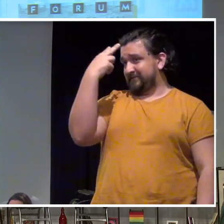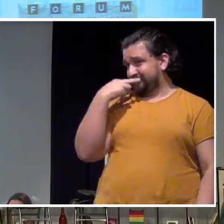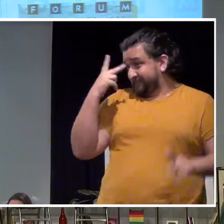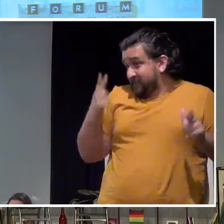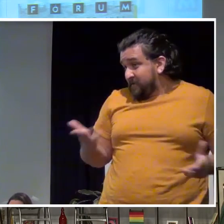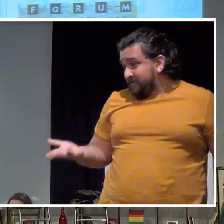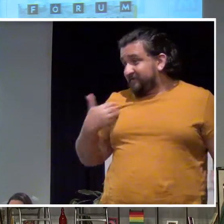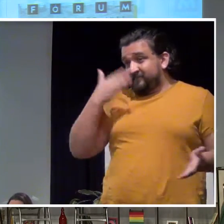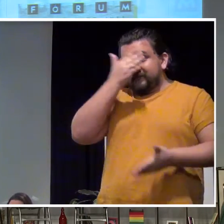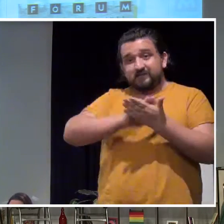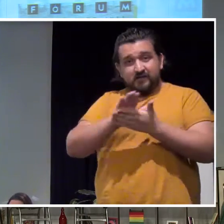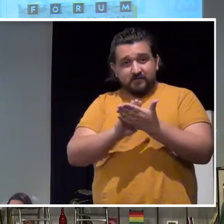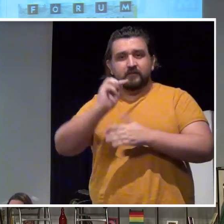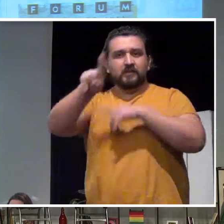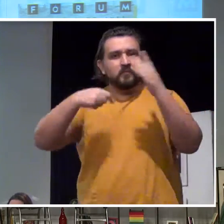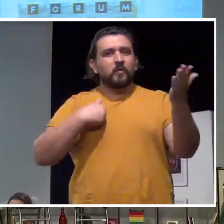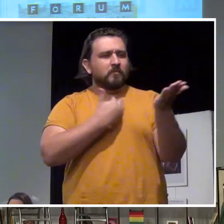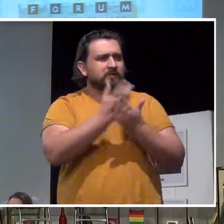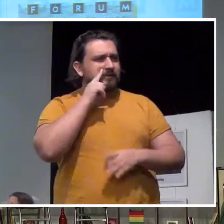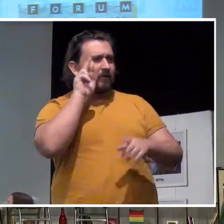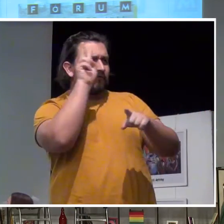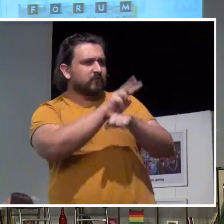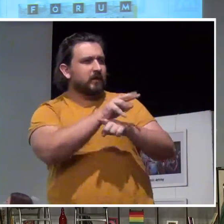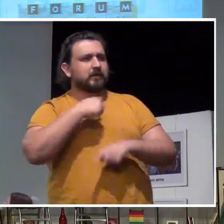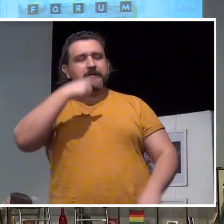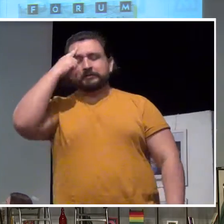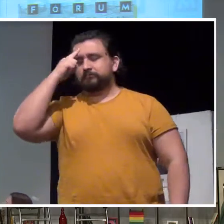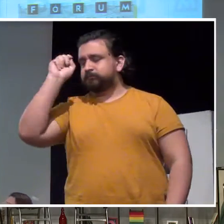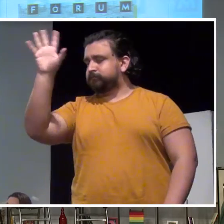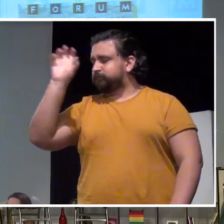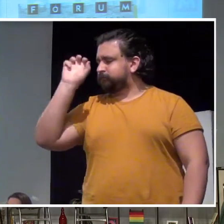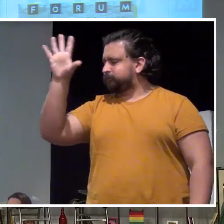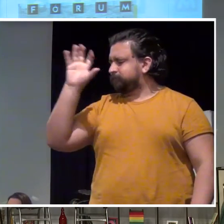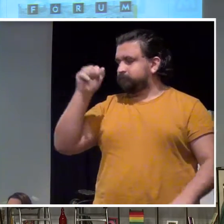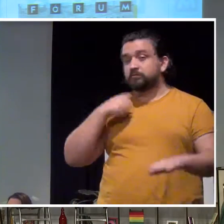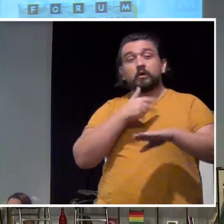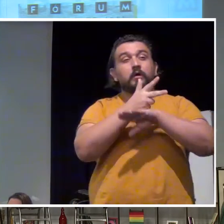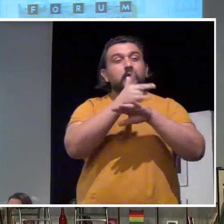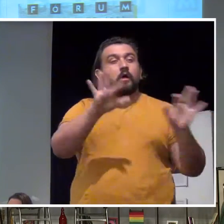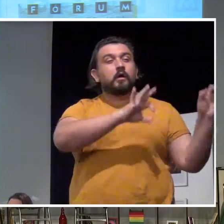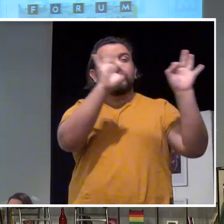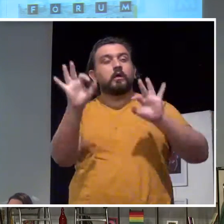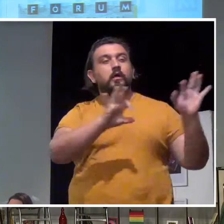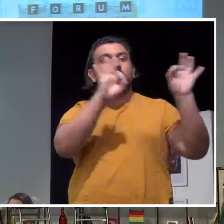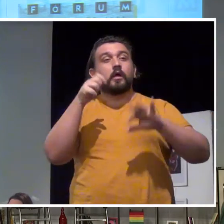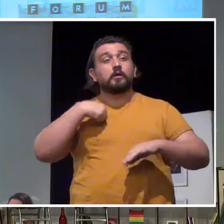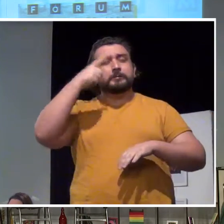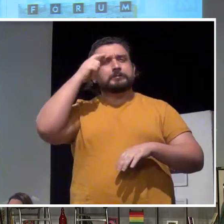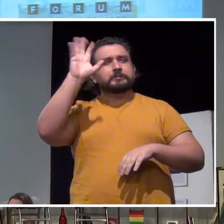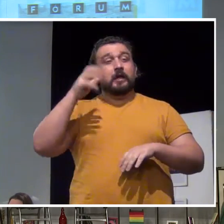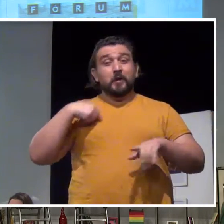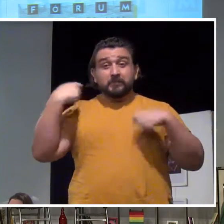certeza. Quando eu assisti às filmagens, eu senti uma dor de cabeça extrema, porque eu precisava, em tempo